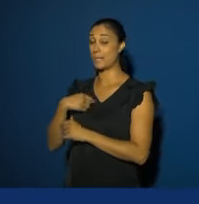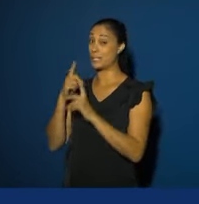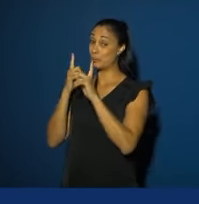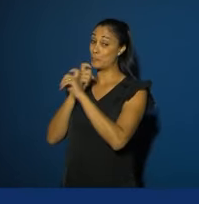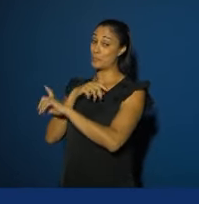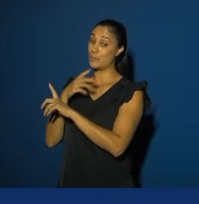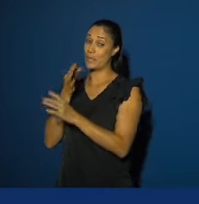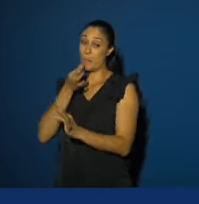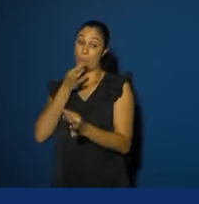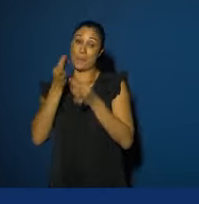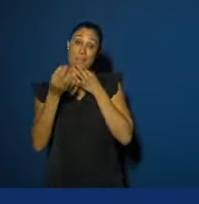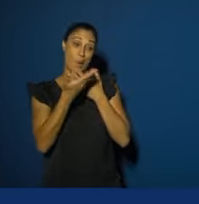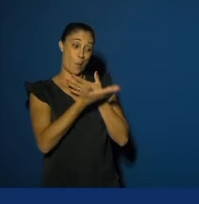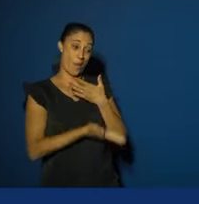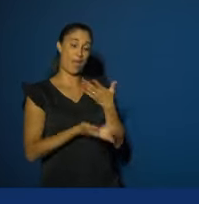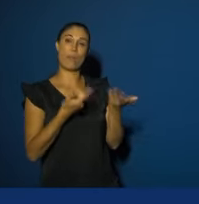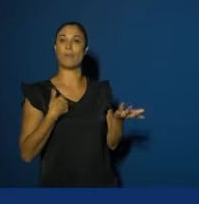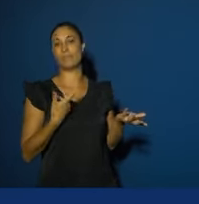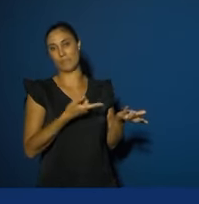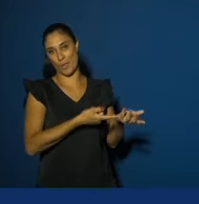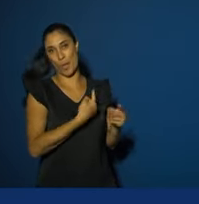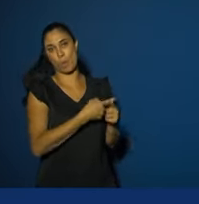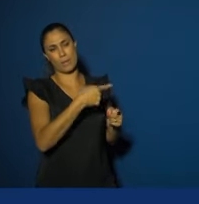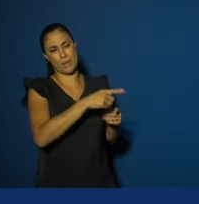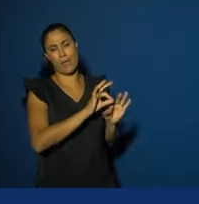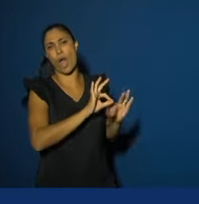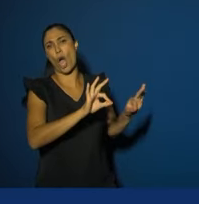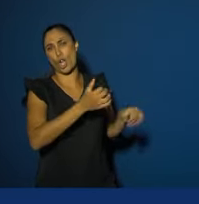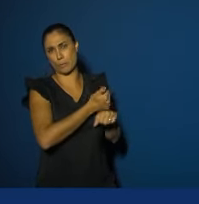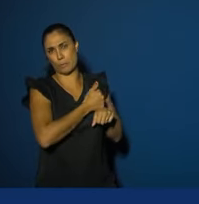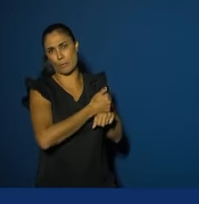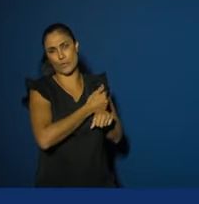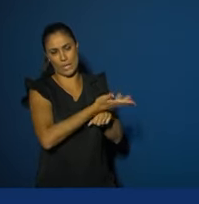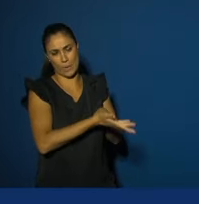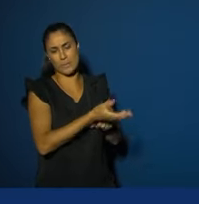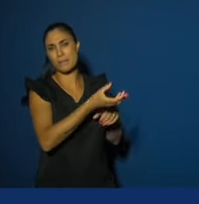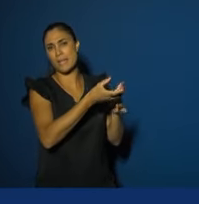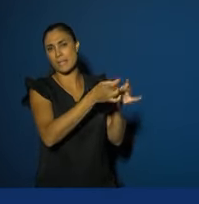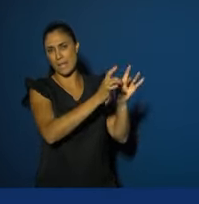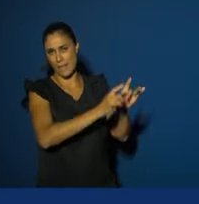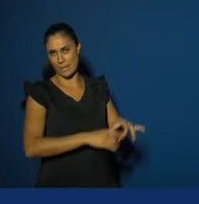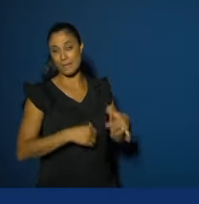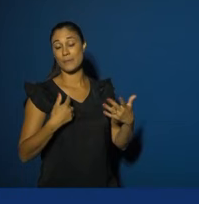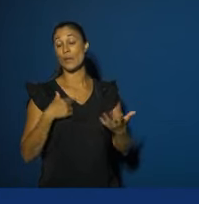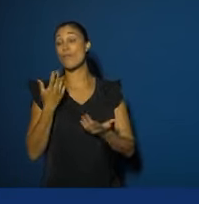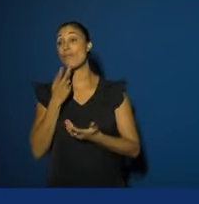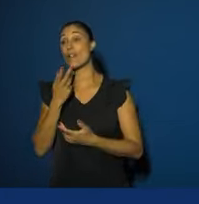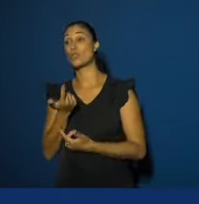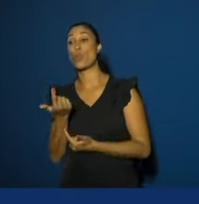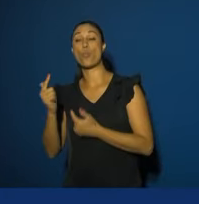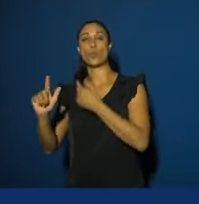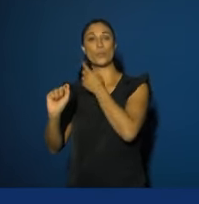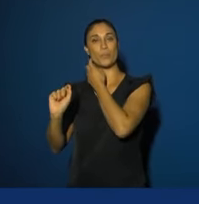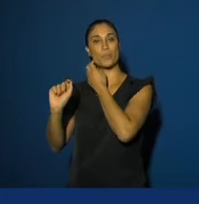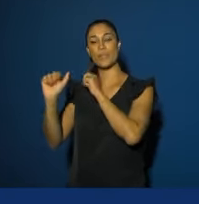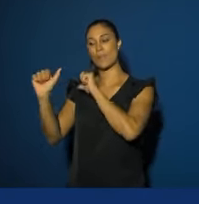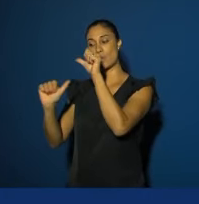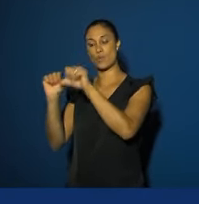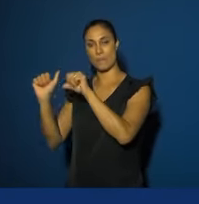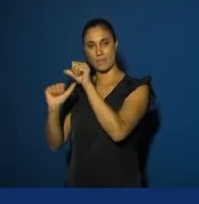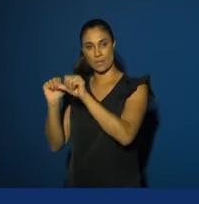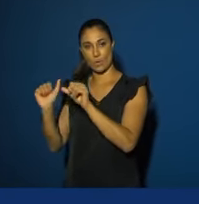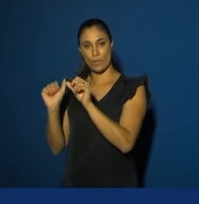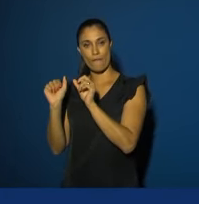dar opinião sobre o varejo é uma covardia com a Cris que é outra craque do varejo então eu vou arriscar um outro lado da transformação do